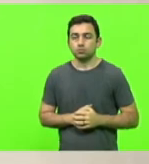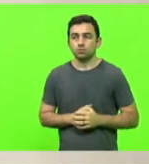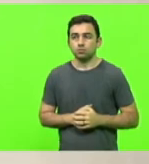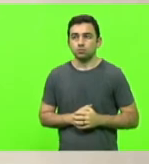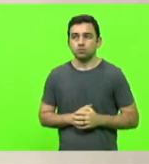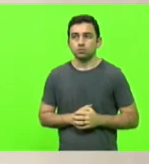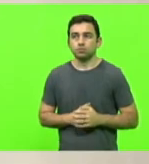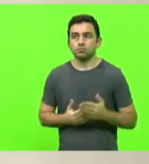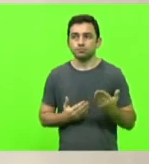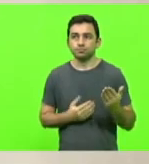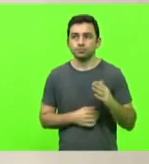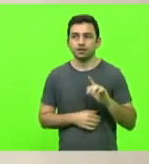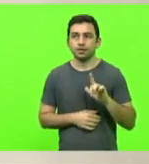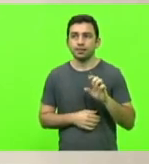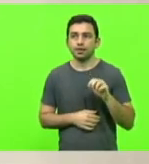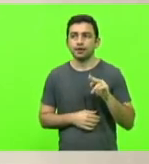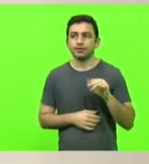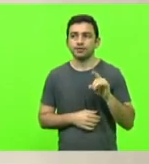Leandrinho,